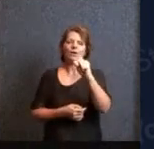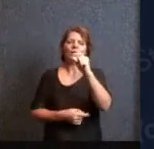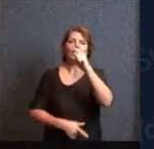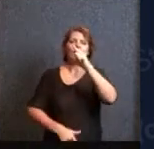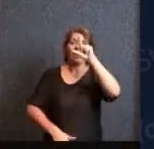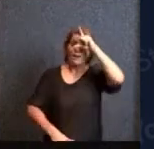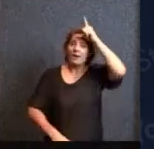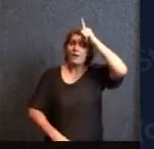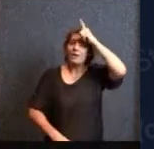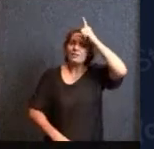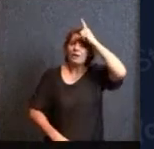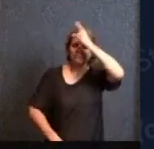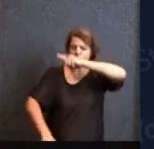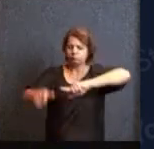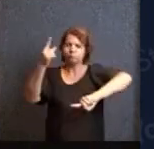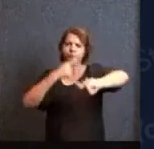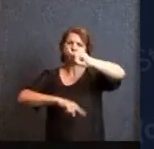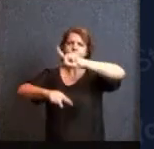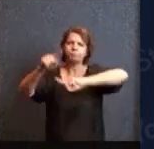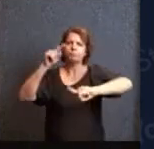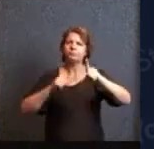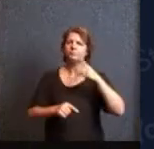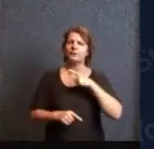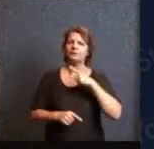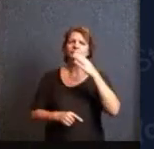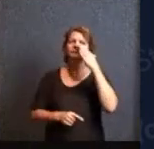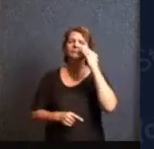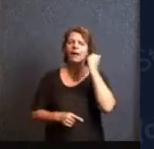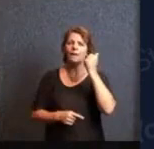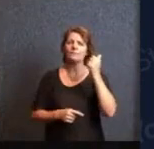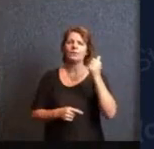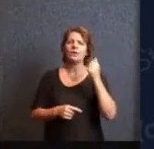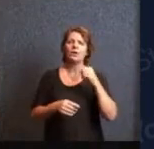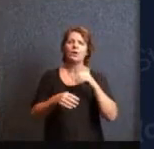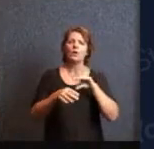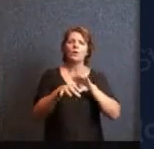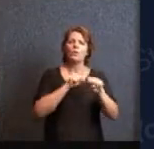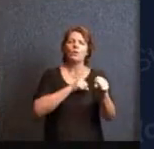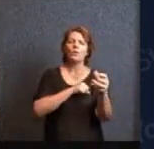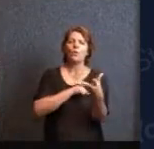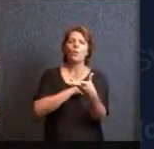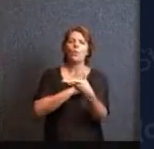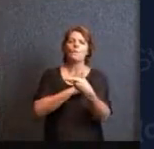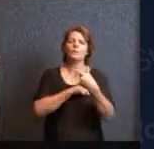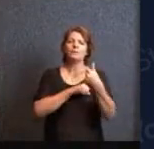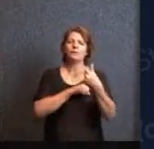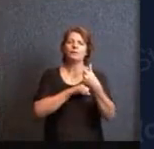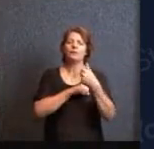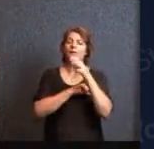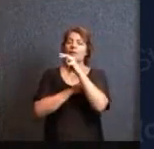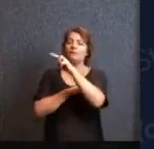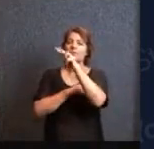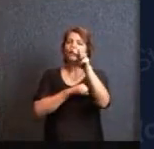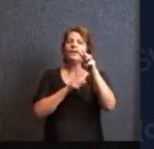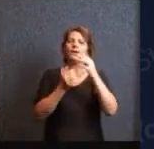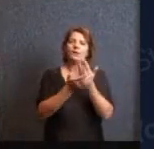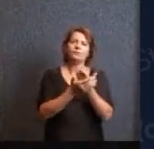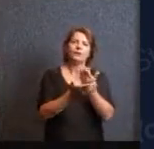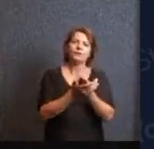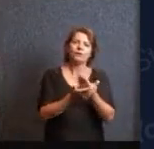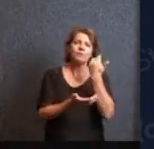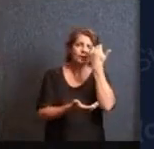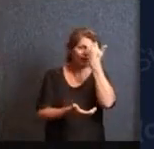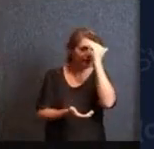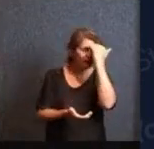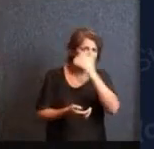sabem exatamente como olhar para a rede, que entendem a rede. Isso, por